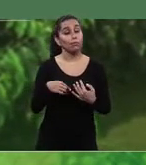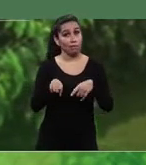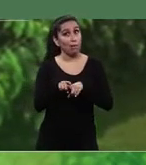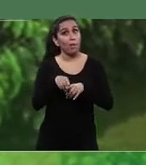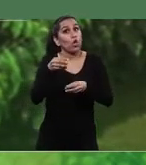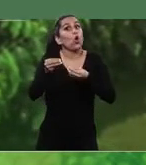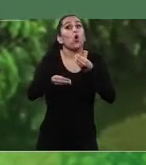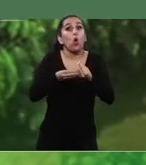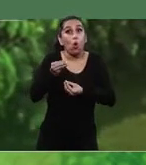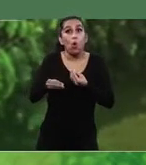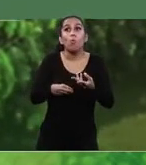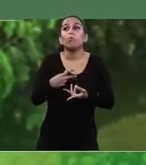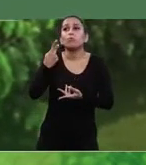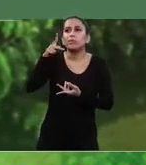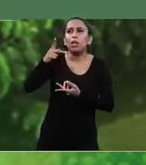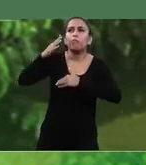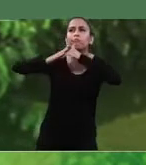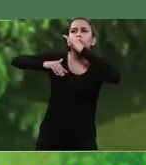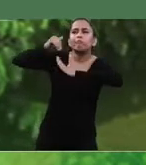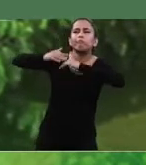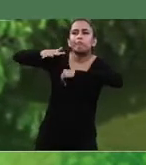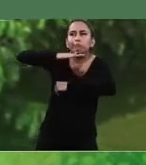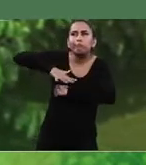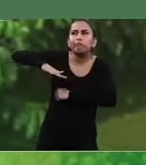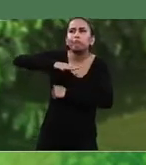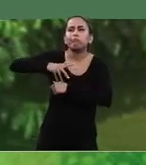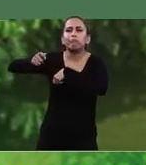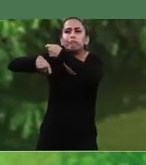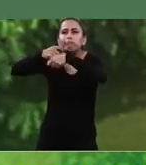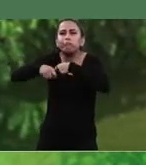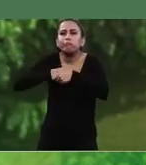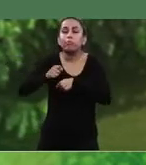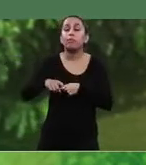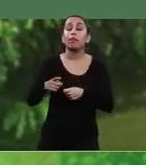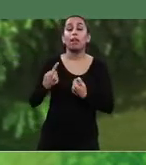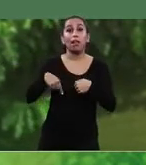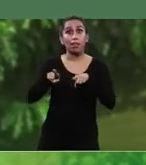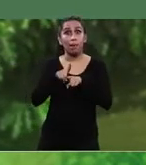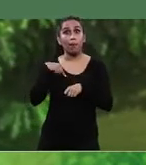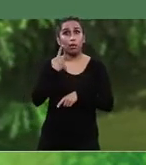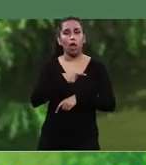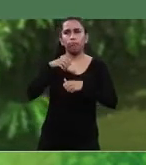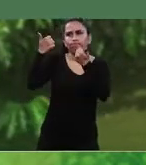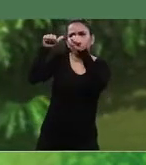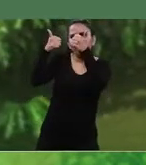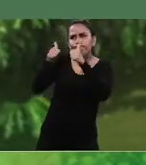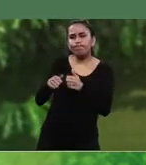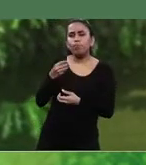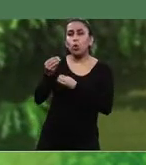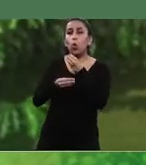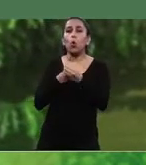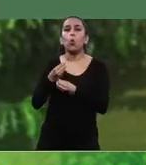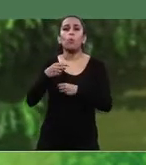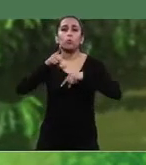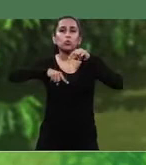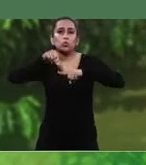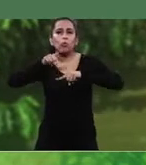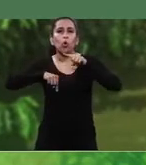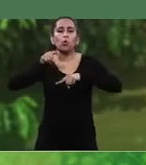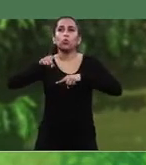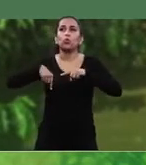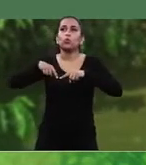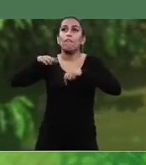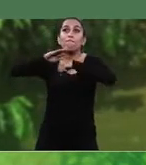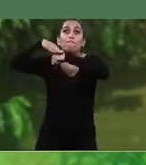mercado internacional. Utilizamos como unidade de análise o Sistema Harmonizado de Produtos Internacional, o